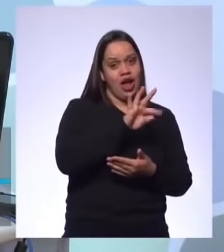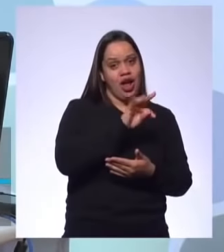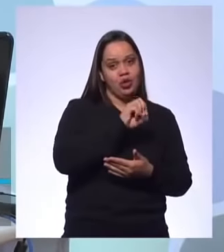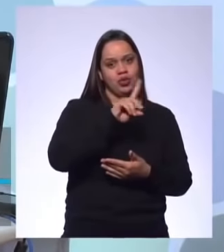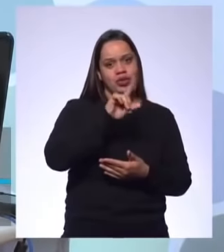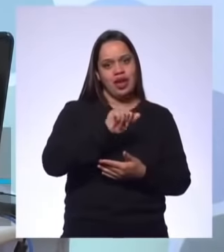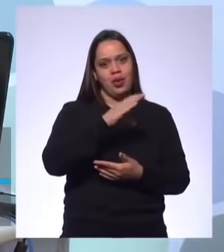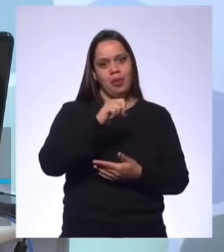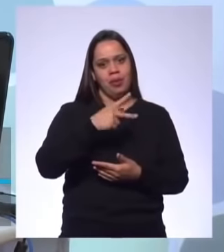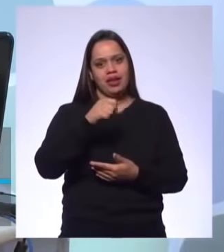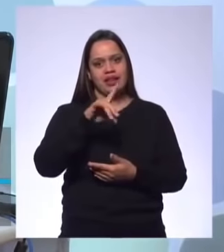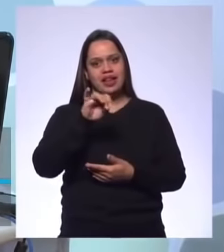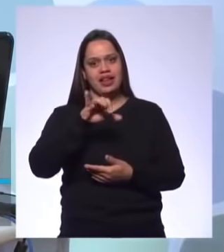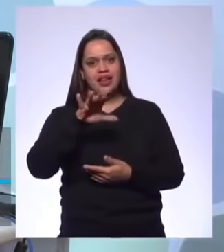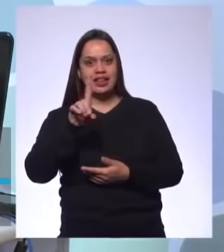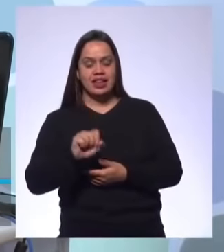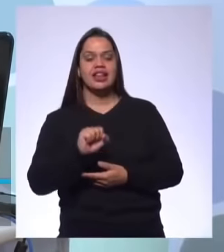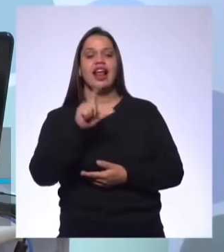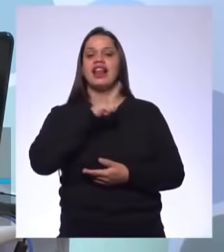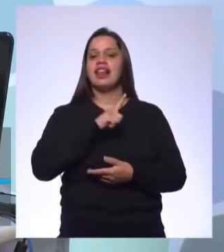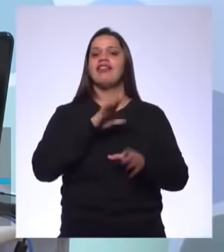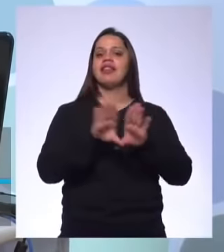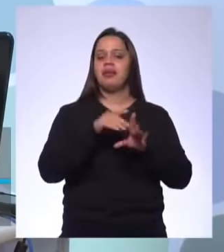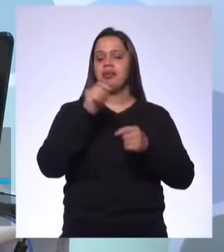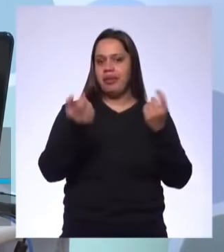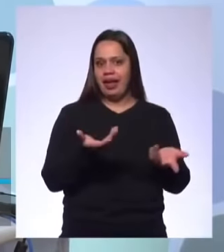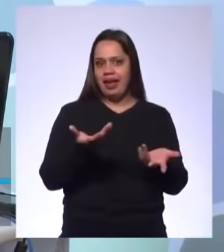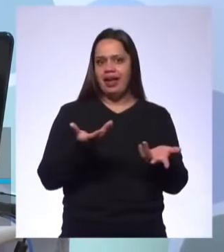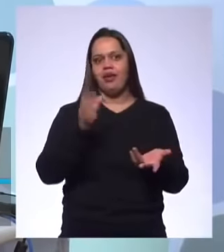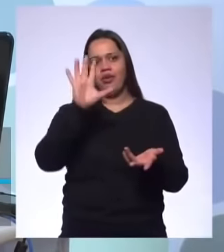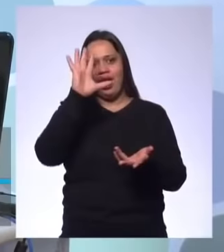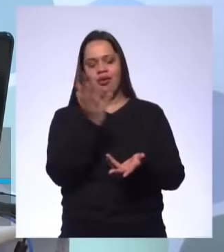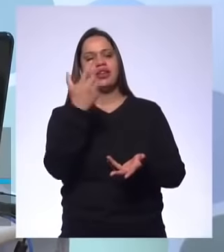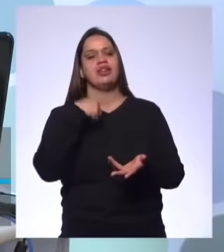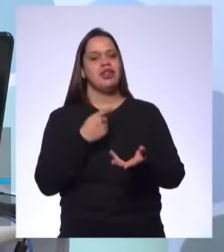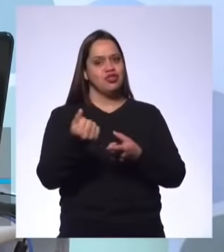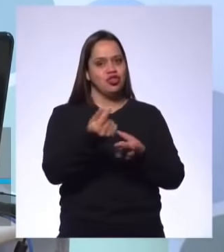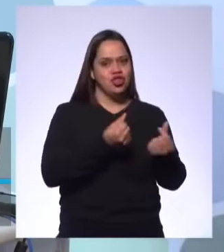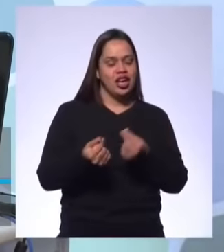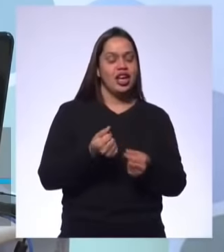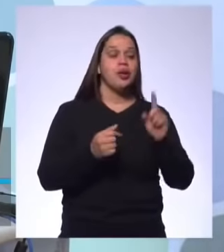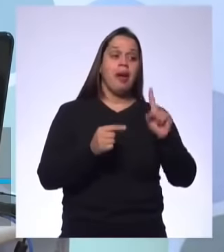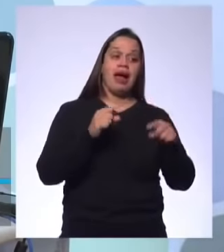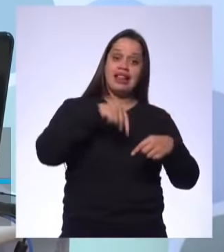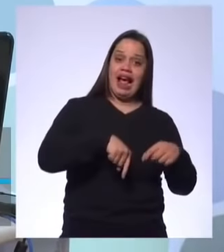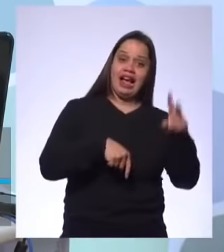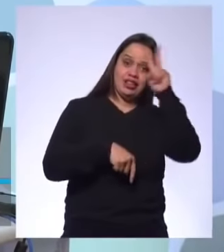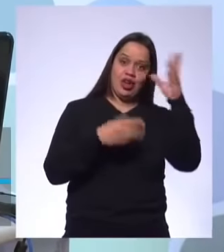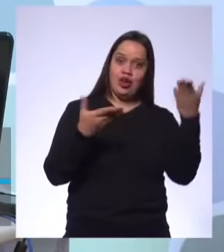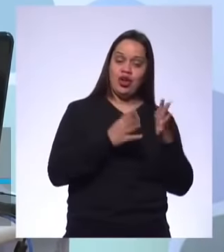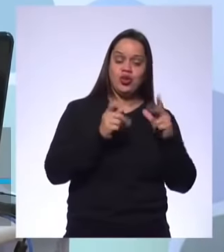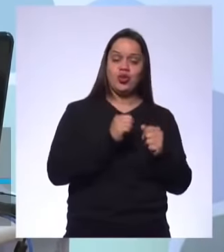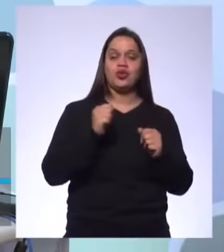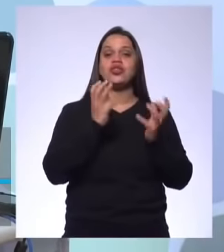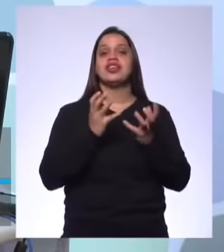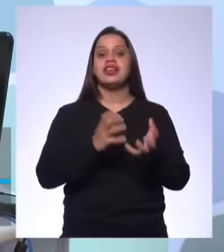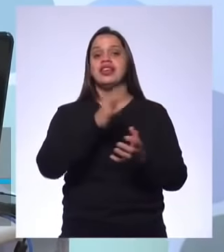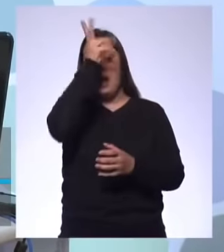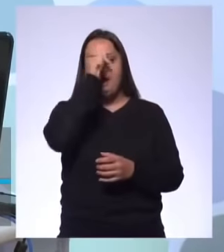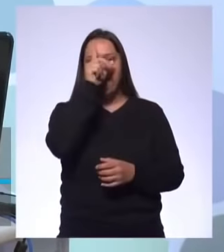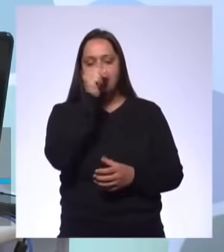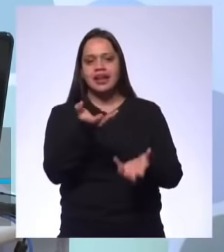bispo É. colocou no bolso. Todo mundo queria a Branquinha, né? Que coisa. Olha que coisa. E aí, será que você tinha pensado nesse final?